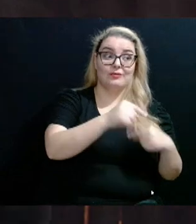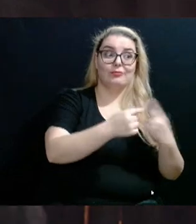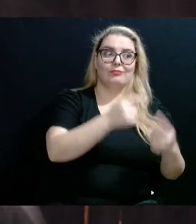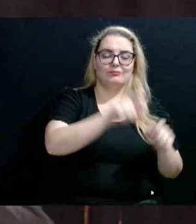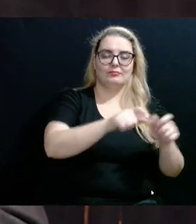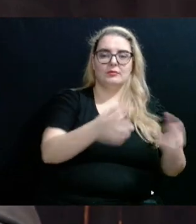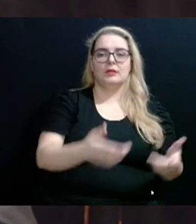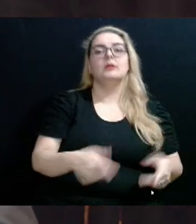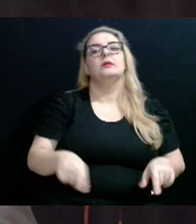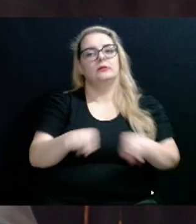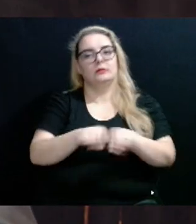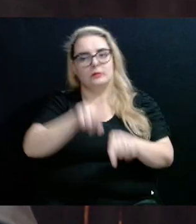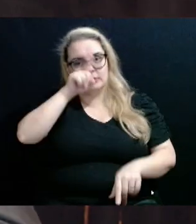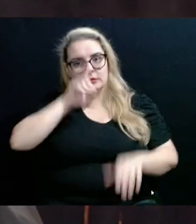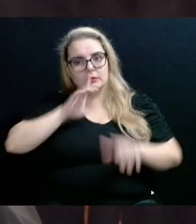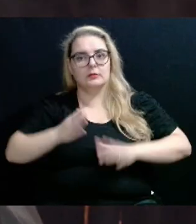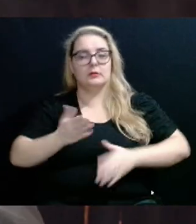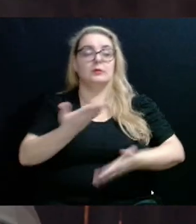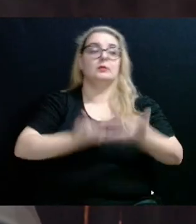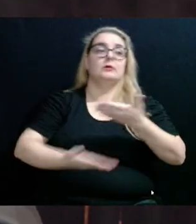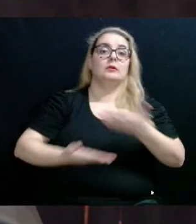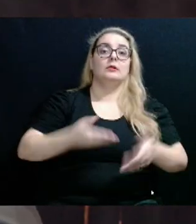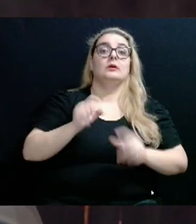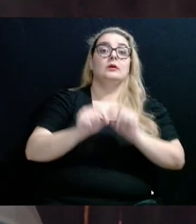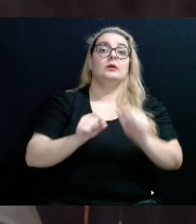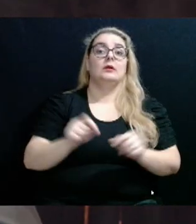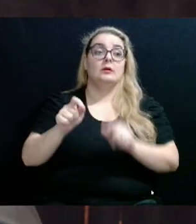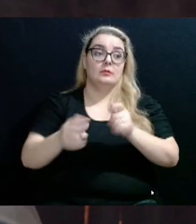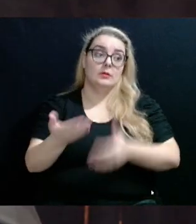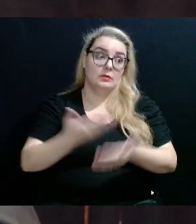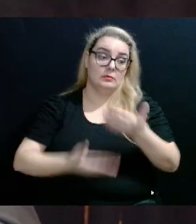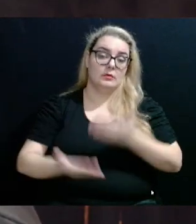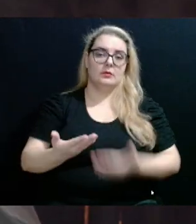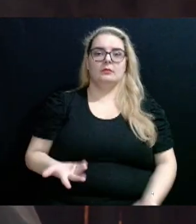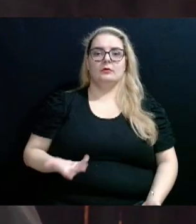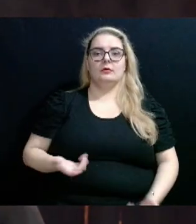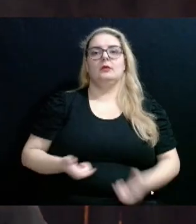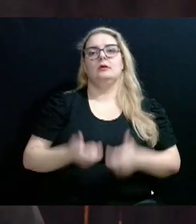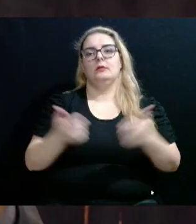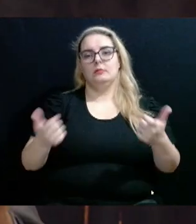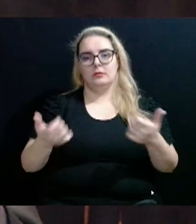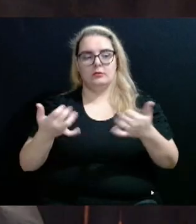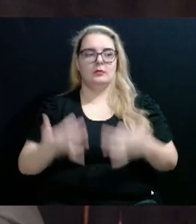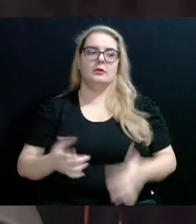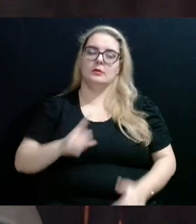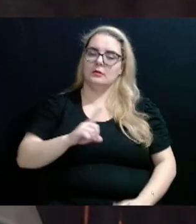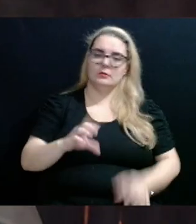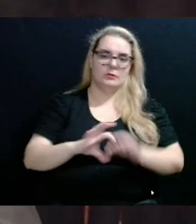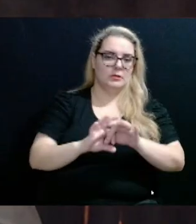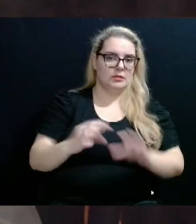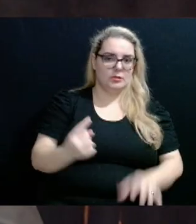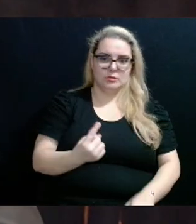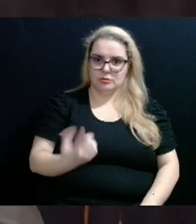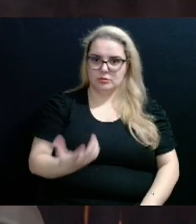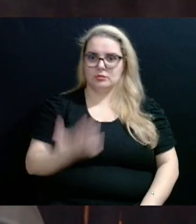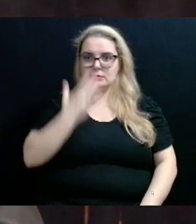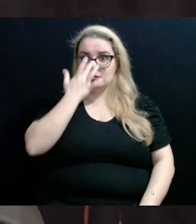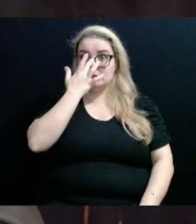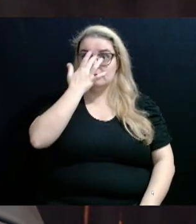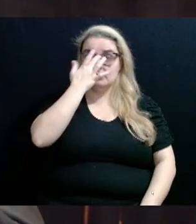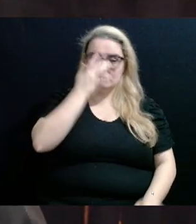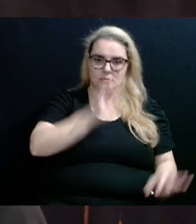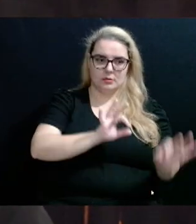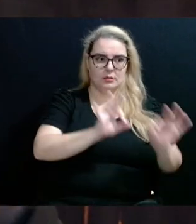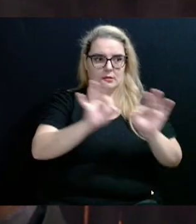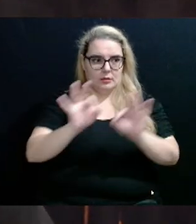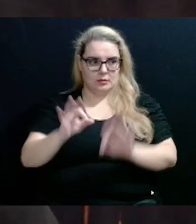a pessoa que vai fazer essa troca? Então, é orientação para os pais, não deixar os filhos sozinhos, né? Acompanhar o que o filho está fazendo, com quem o filho está conversando,